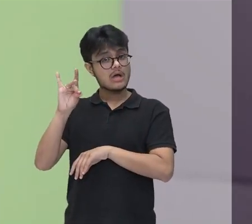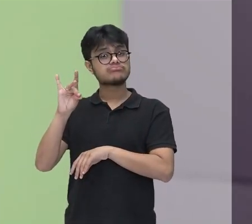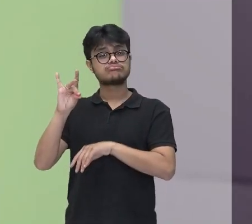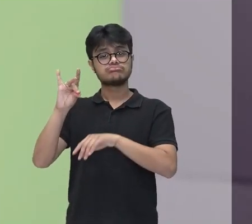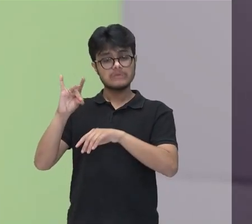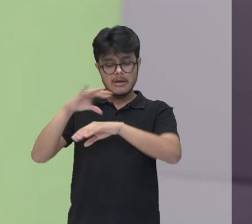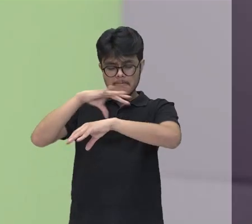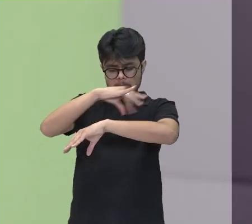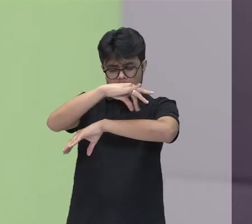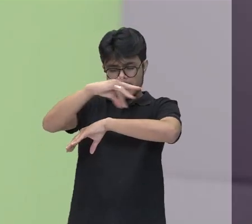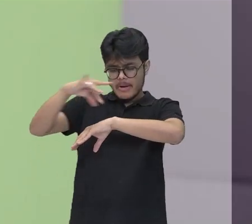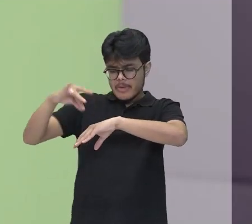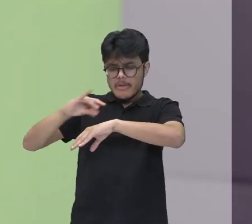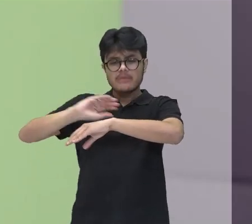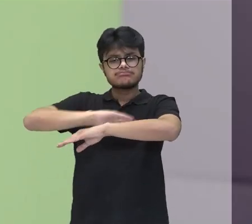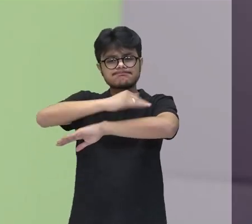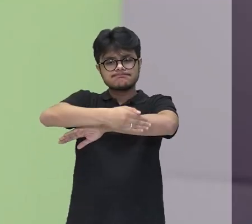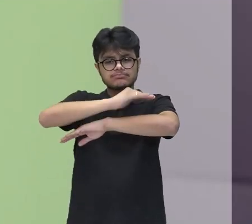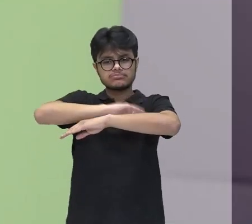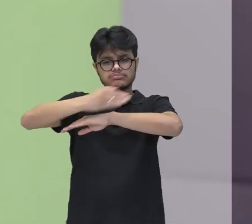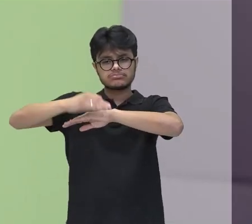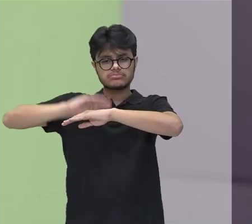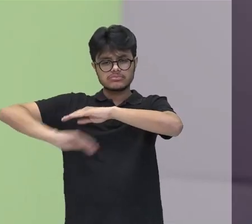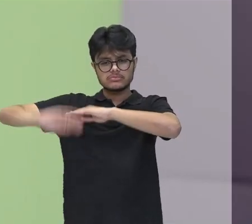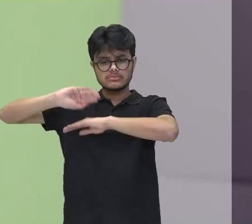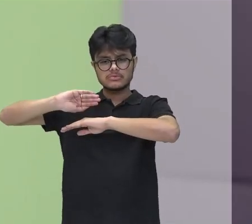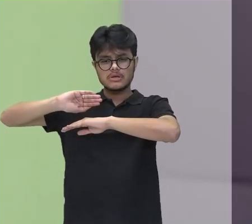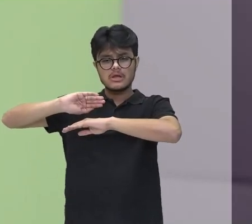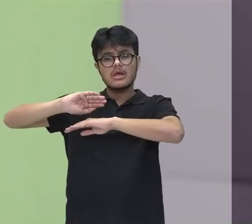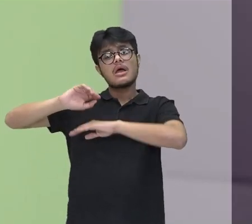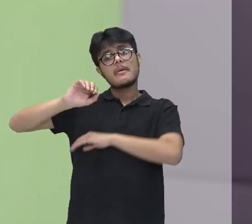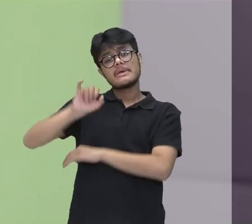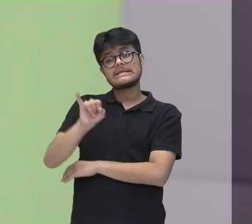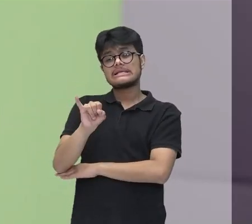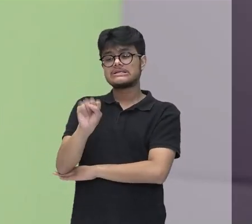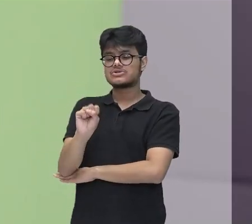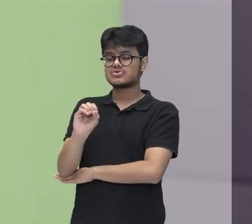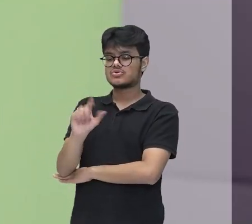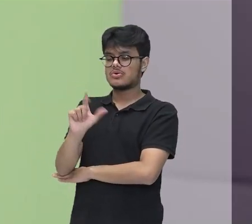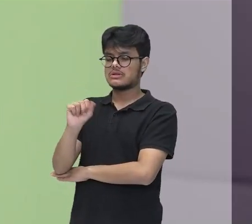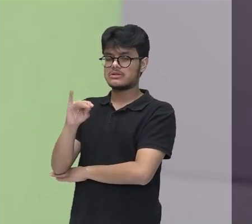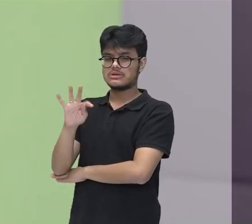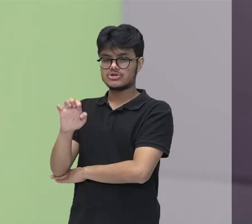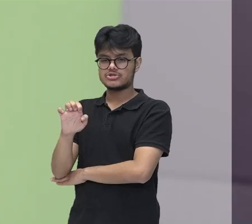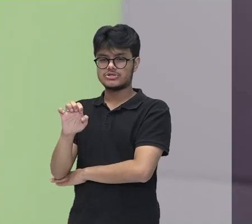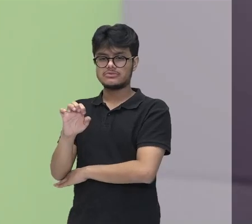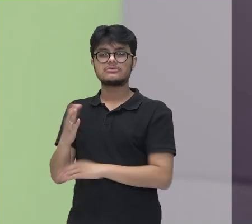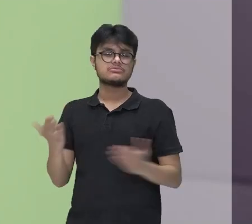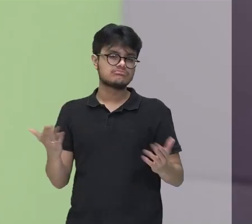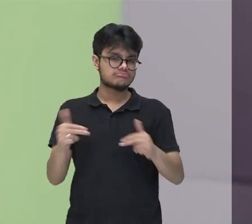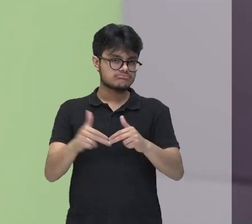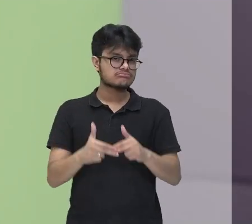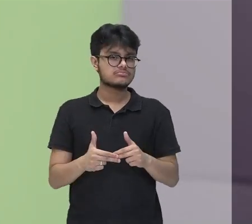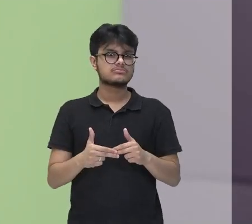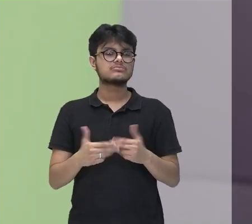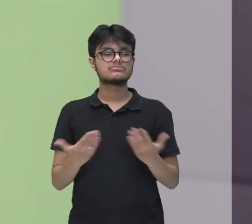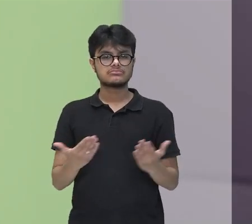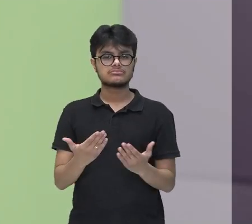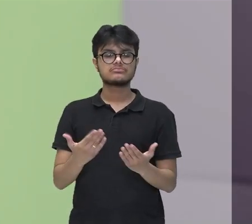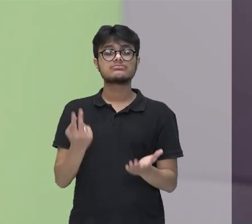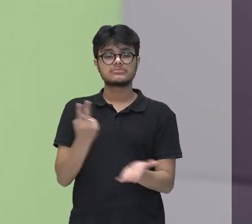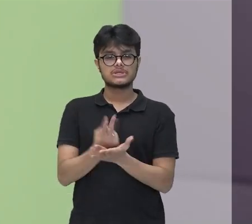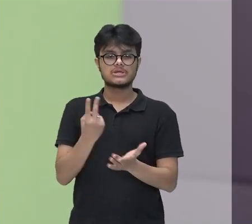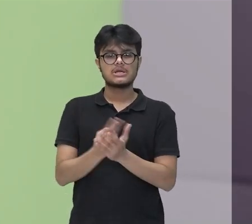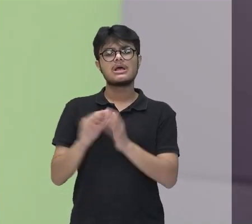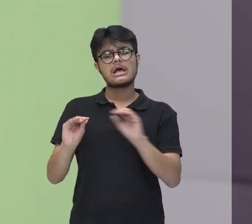também, são justamente utilizado esses materiais para evitar essa condução,